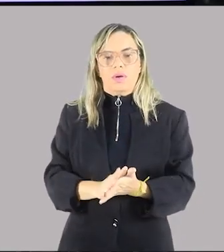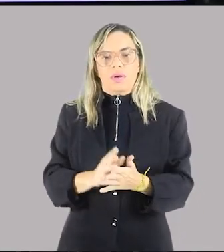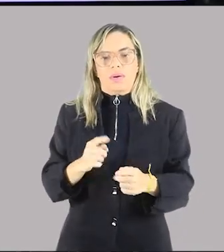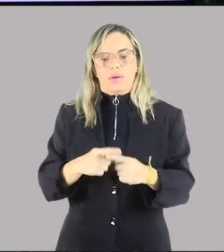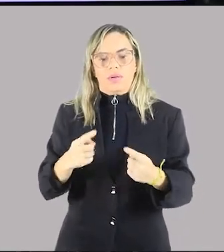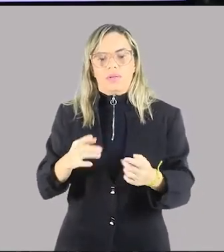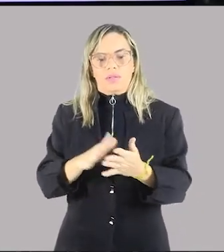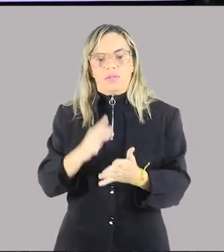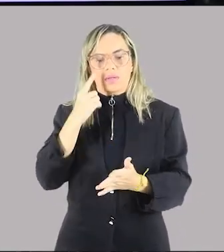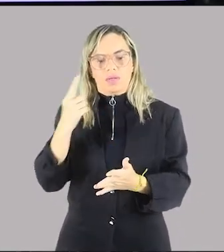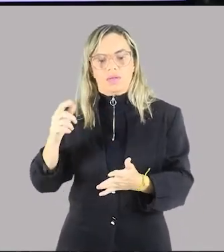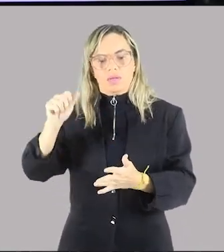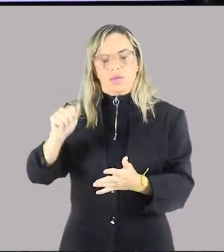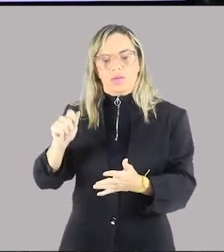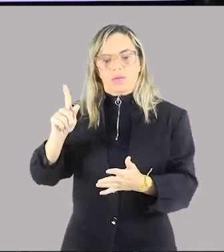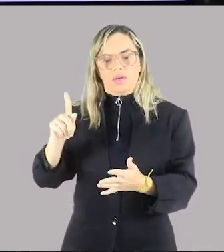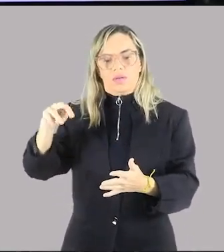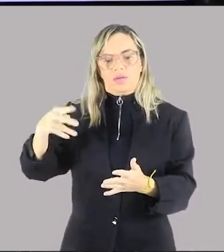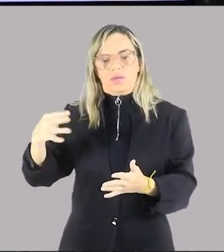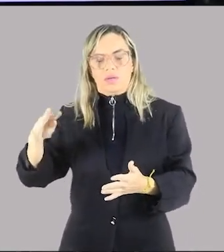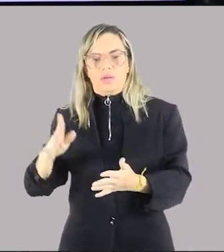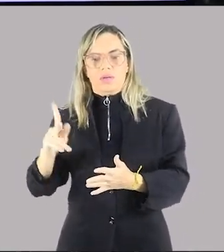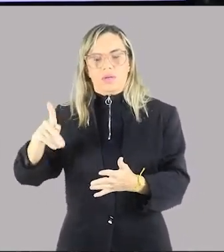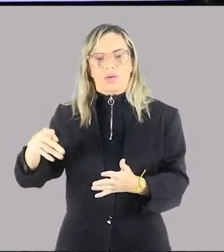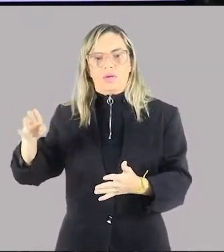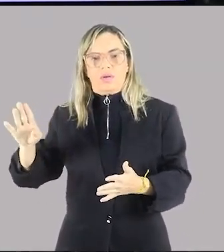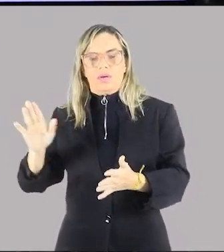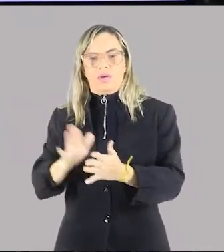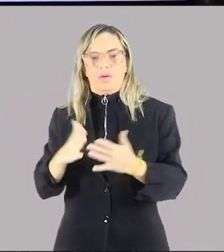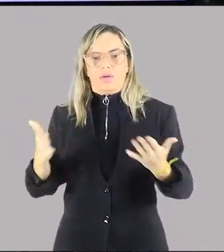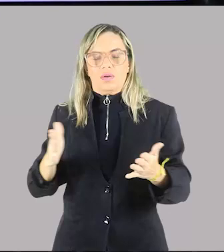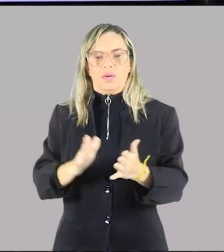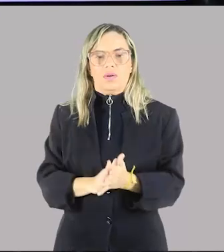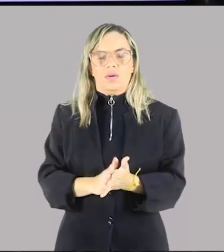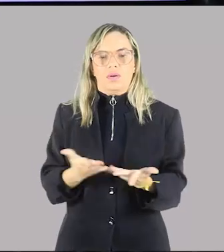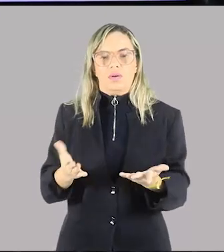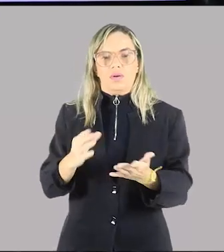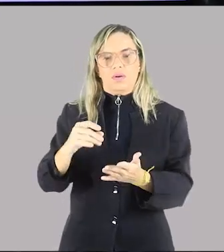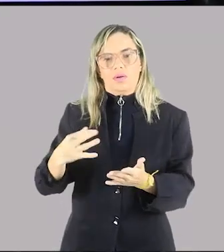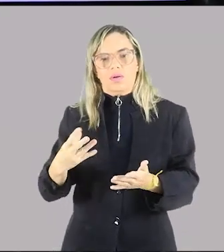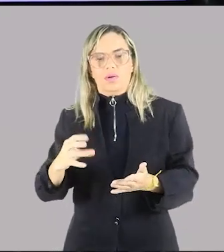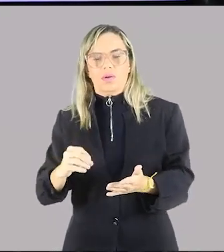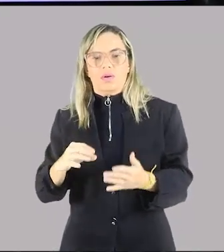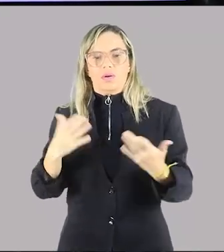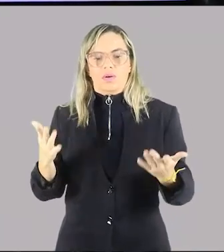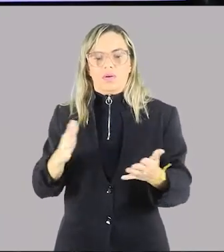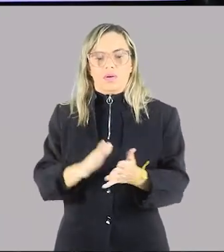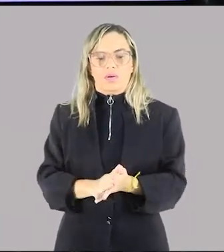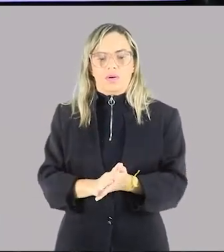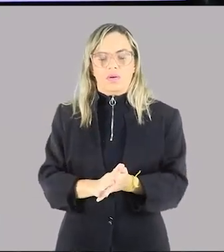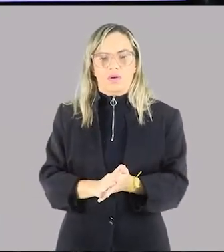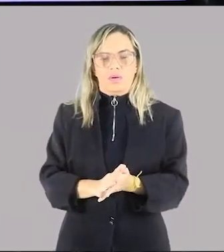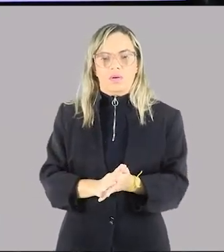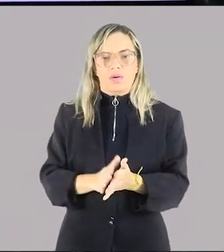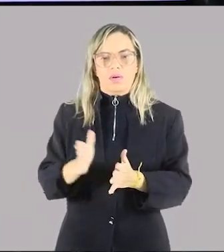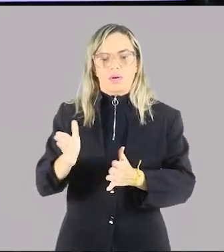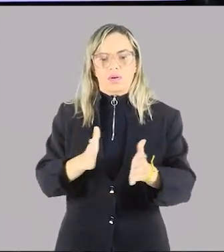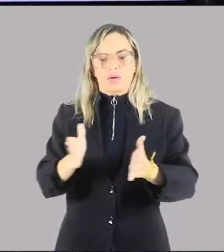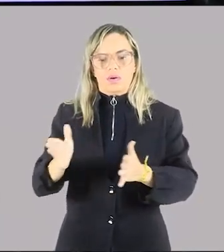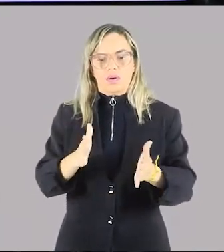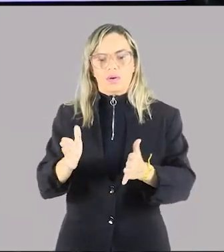não é um servidor público efetivo, ele é um servidor público lato sensu, que nós chamamos de agentes públicos, tudo